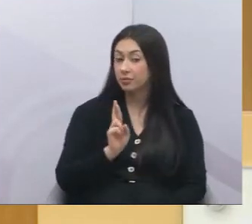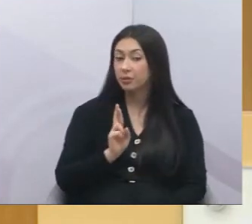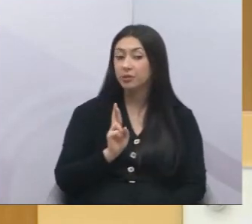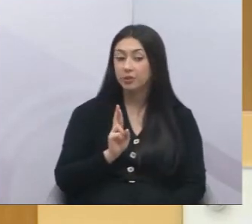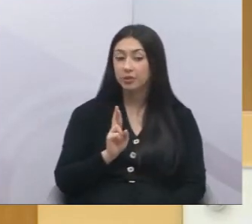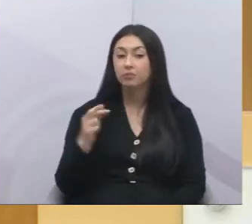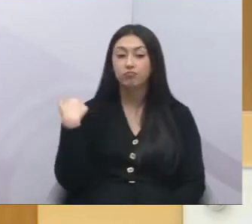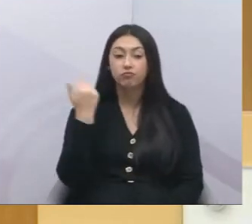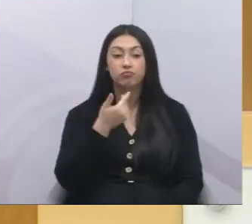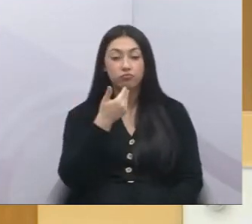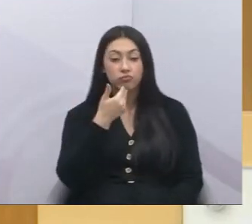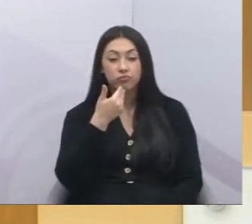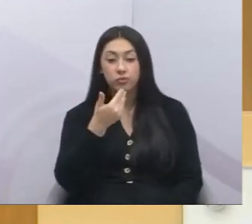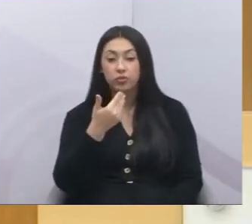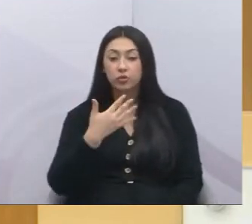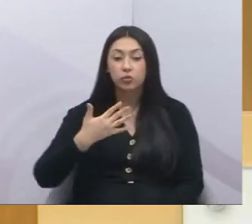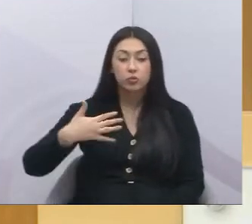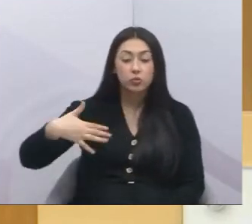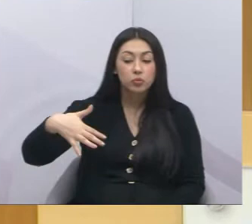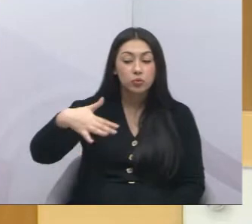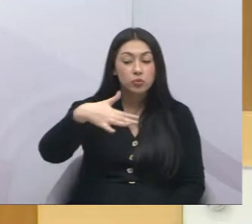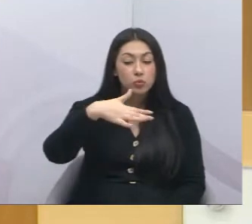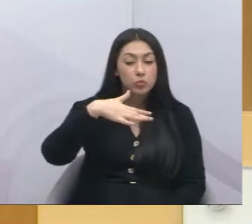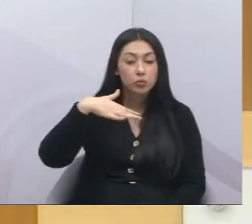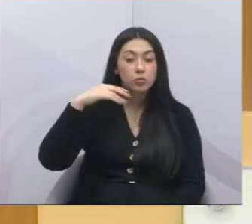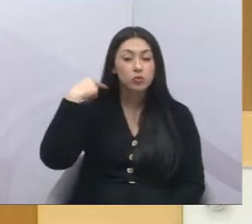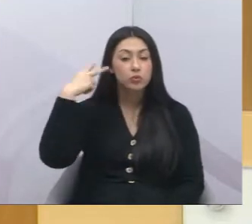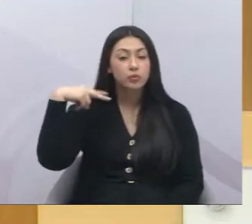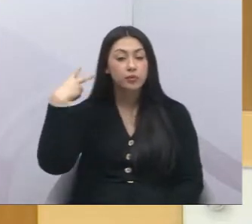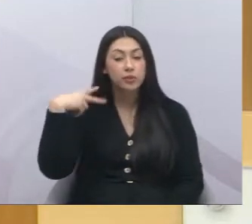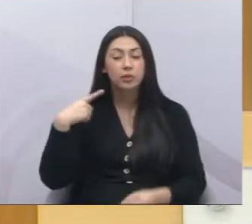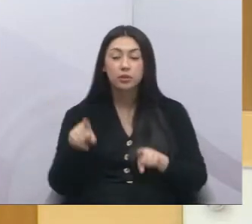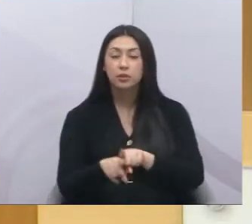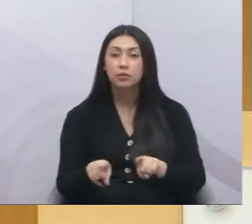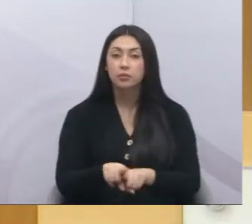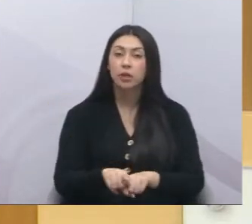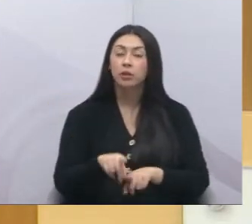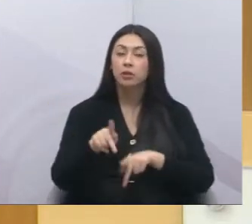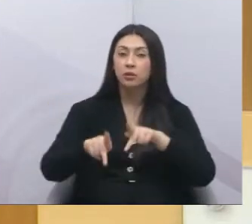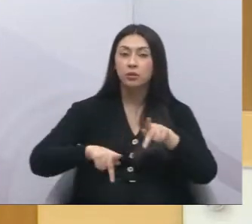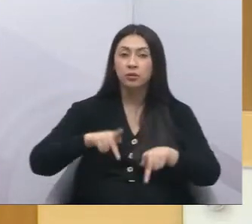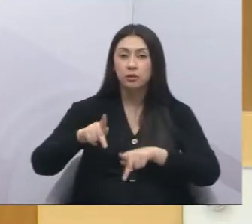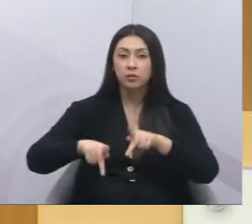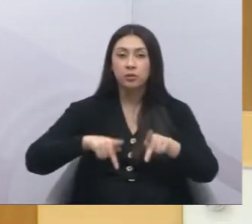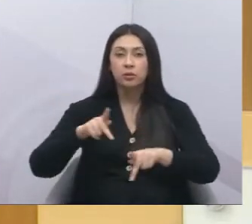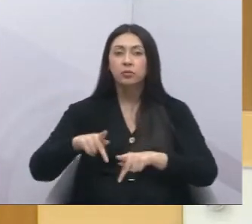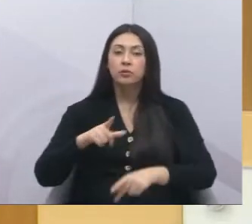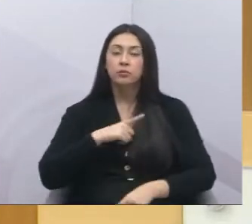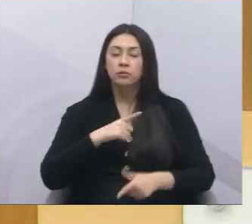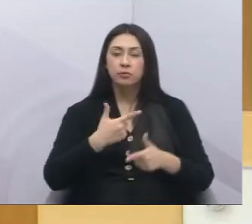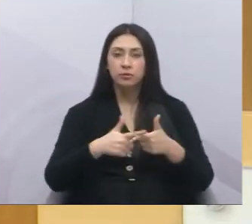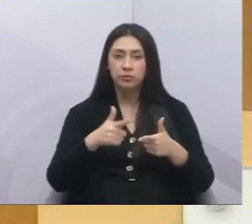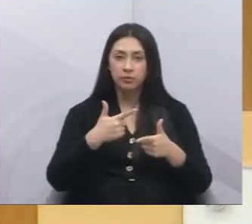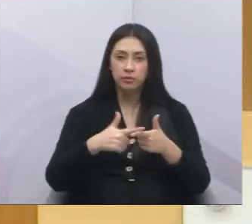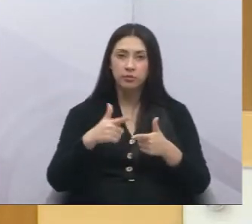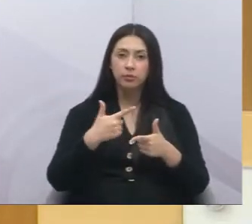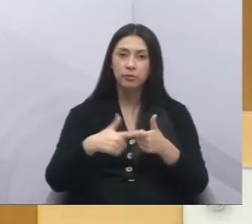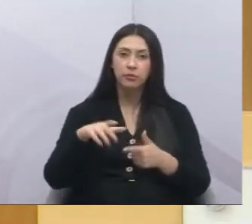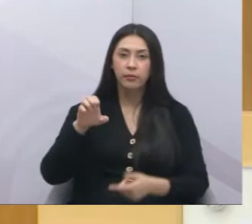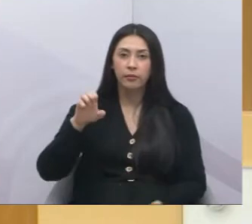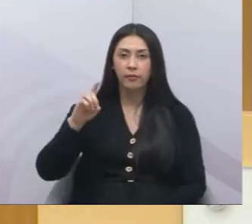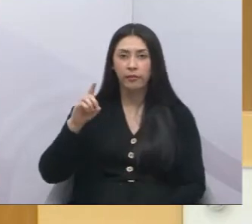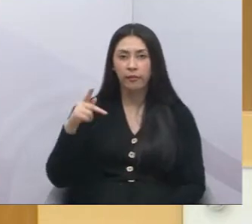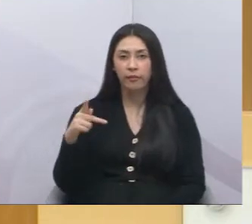reivindicações aos vereadores e também a todos os munícipes que estão com problemas na